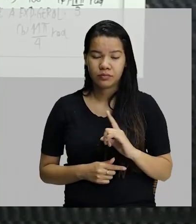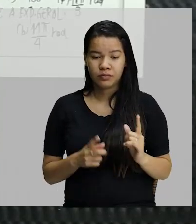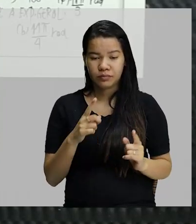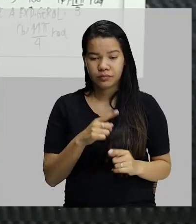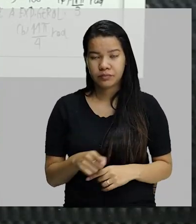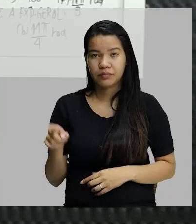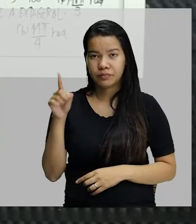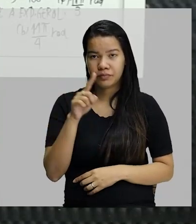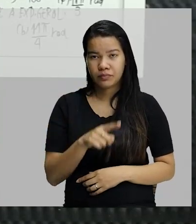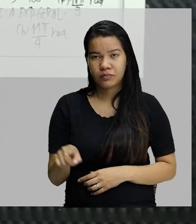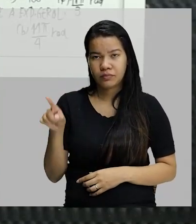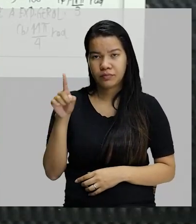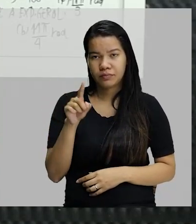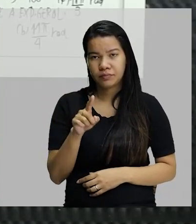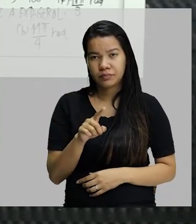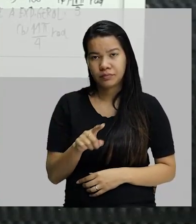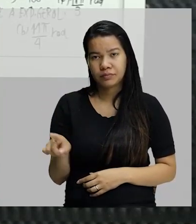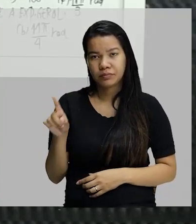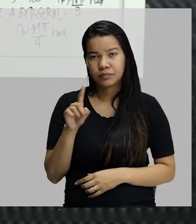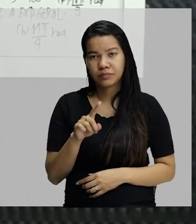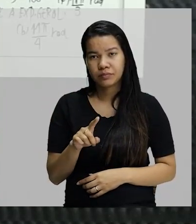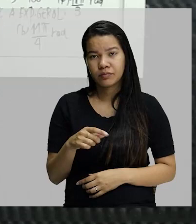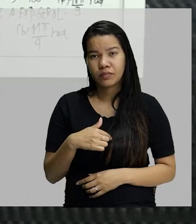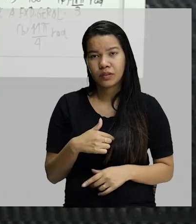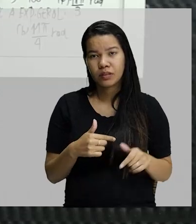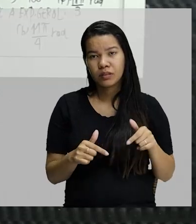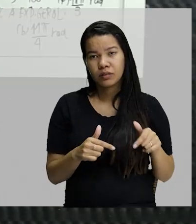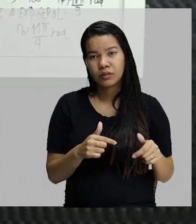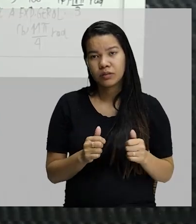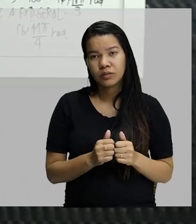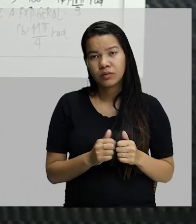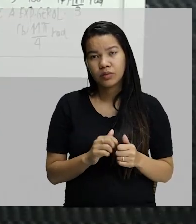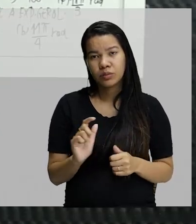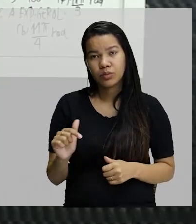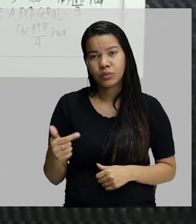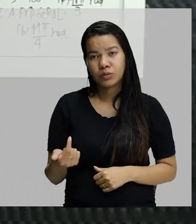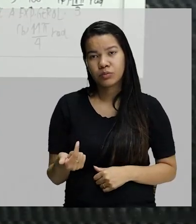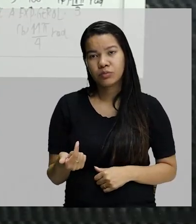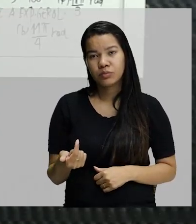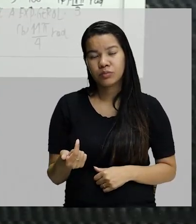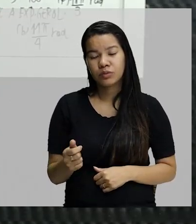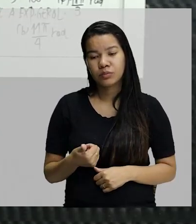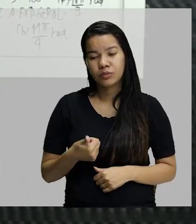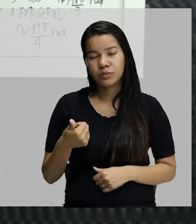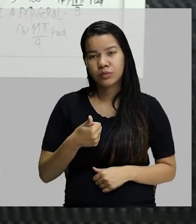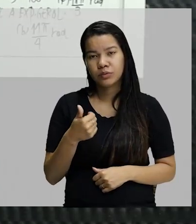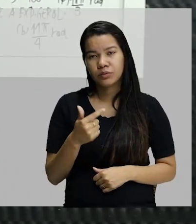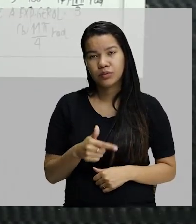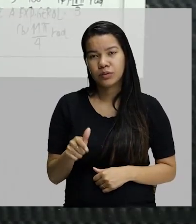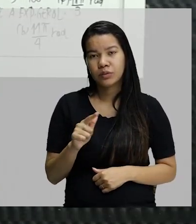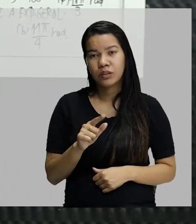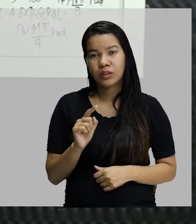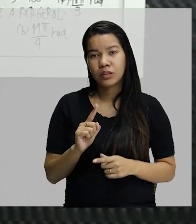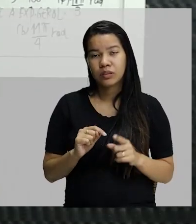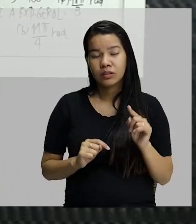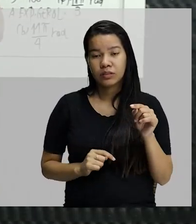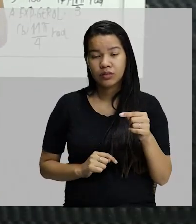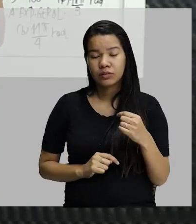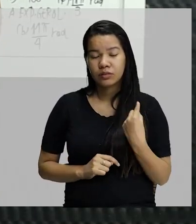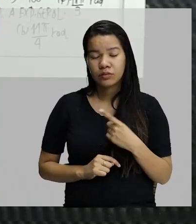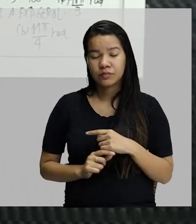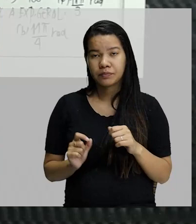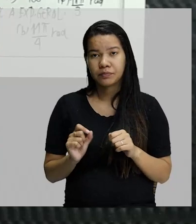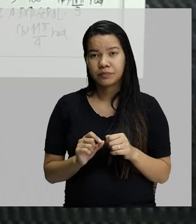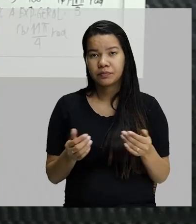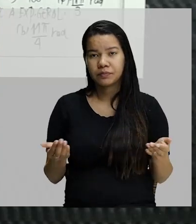e parou no mesmo lugar, eu trabalho com o côngruo dele, com o congruente dele de primeira volta. É isso que a gente vai fazer aqui,